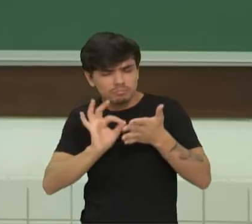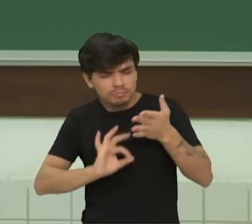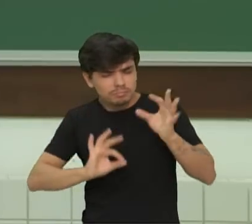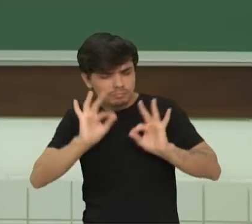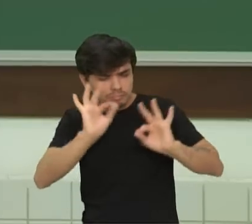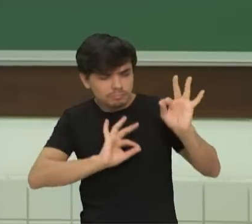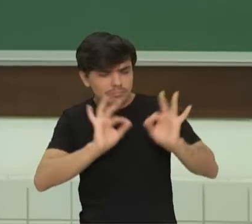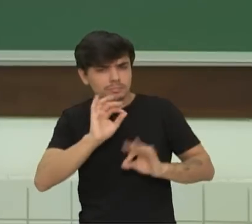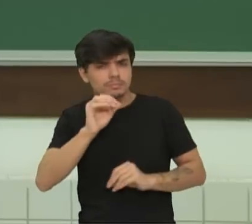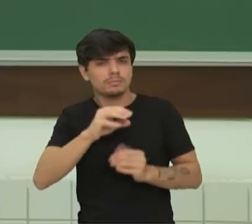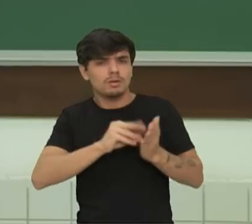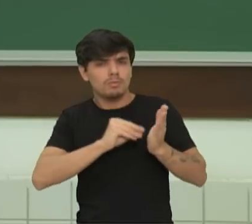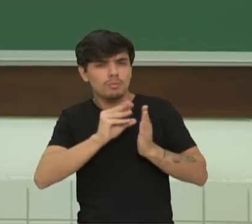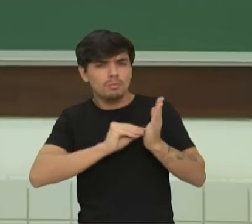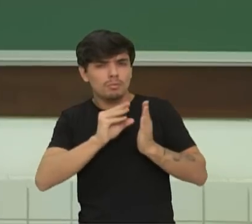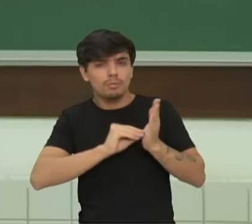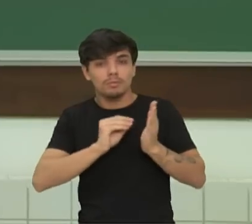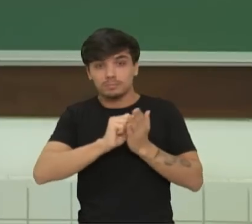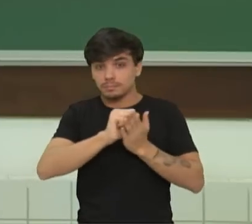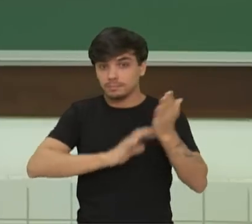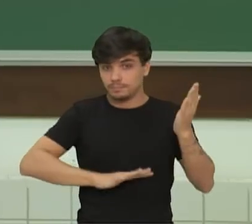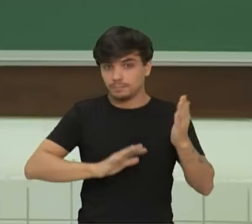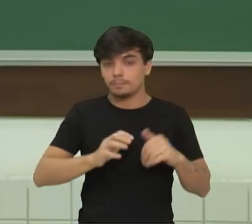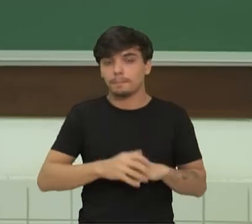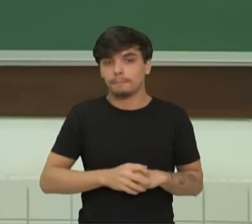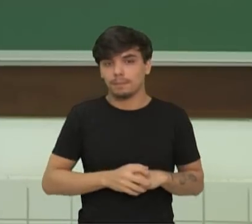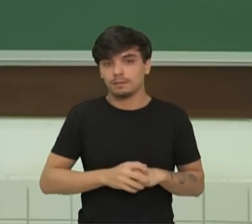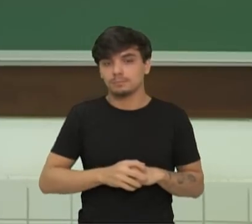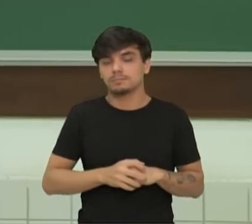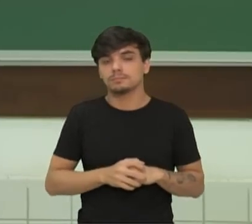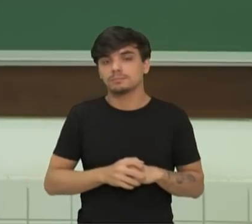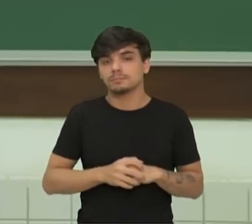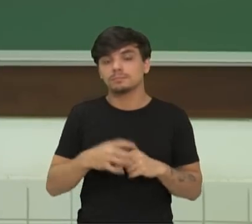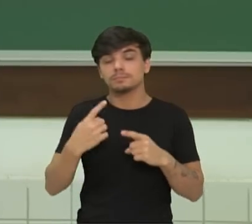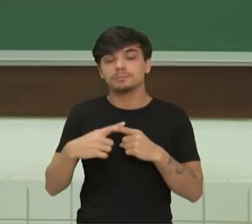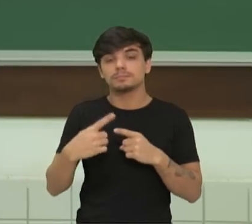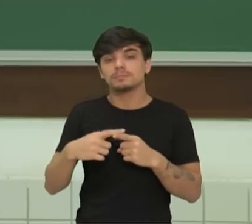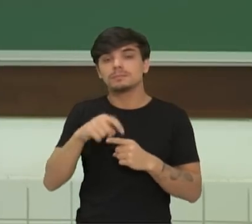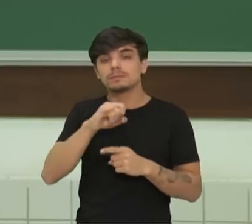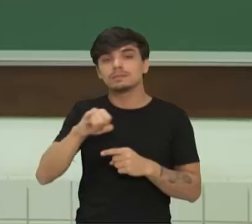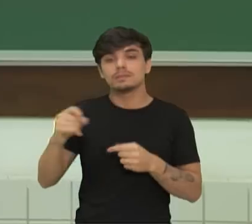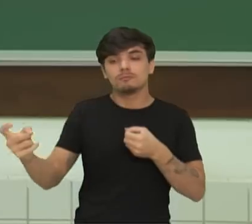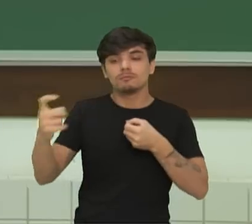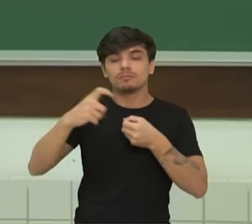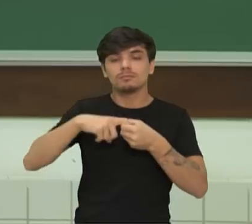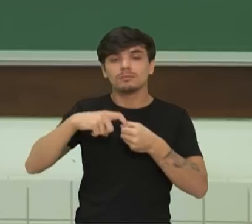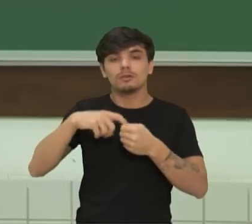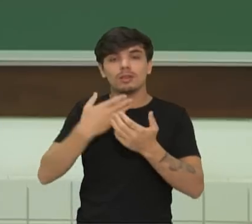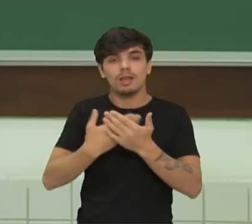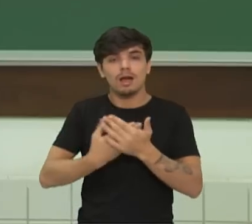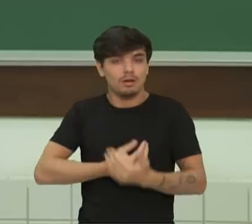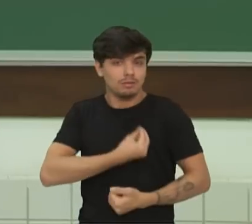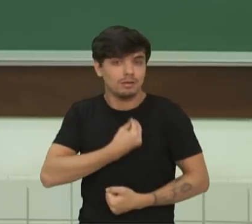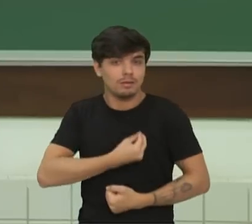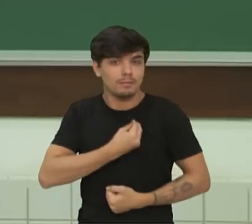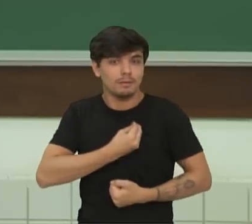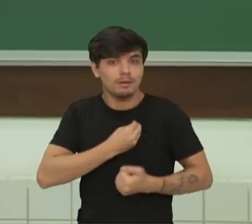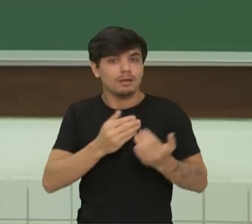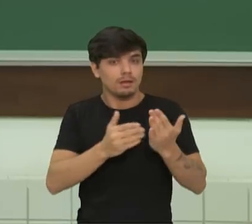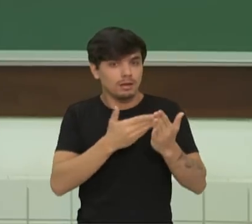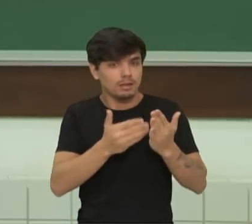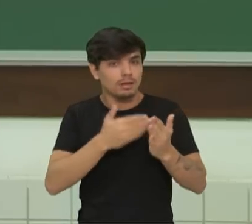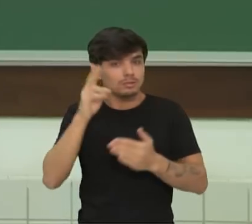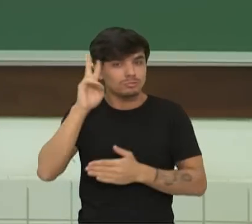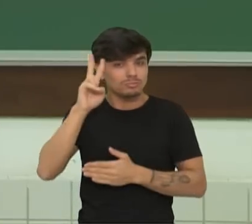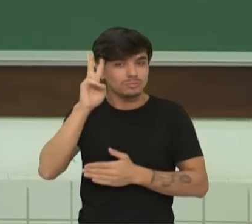lá, copia no caderno as atividades que não deu tempo, porque quando voltarem às aulas presenciais, o caderno de história de